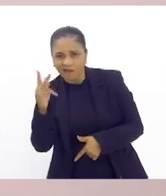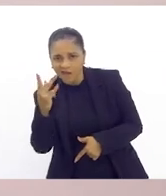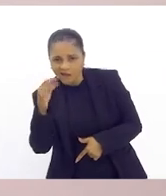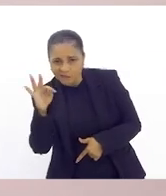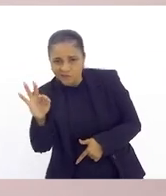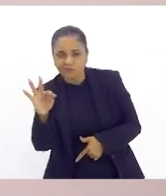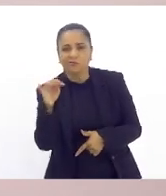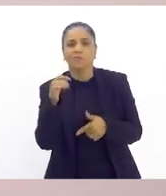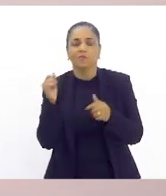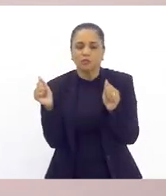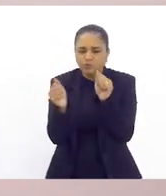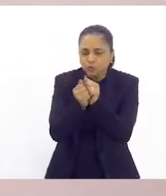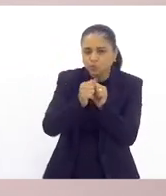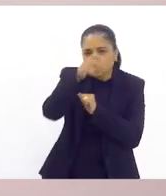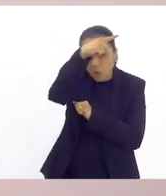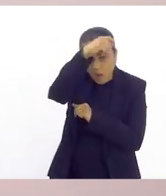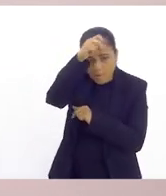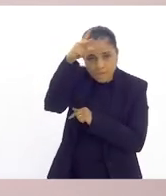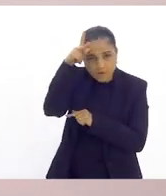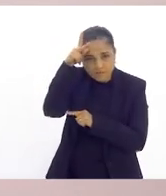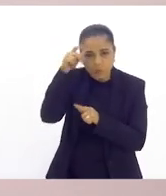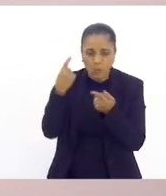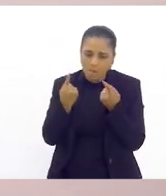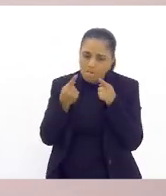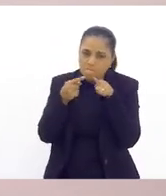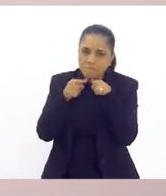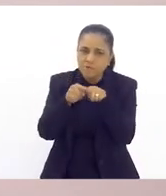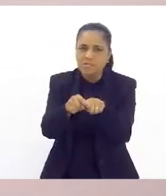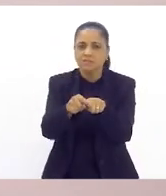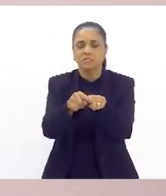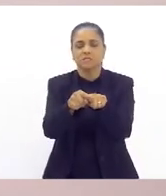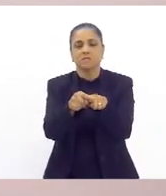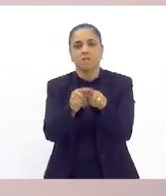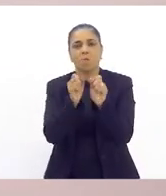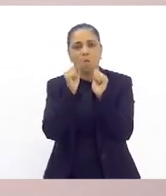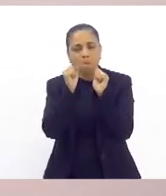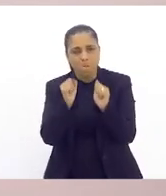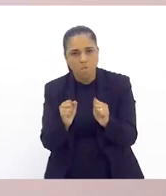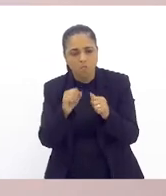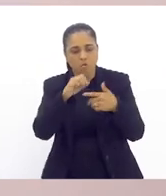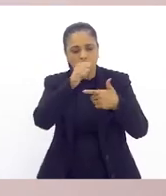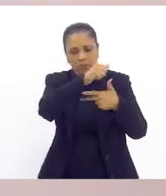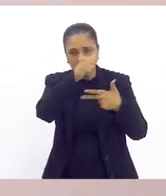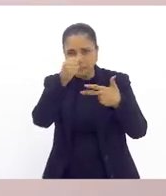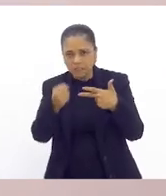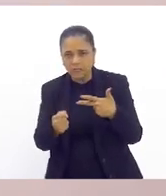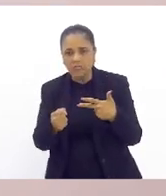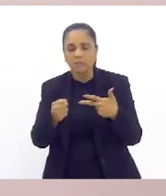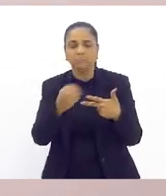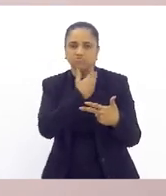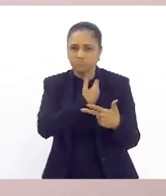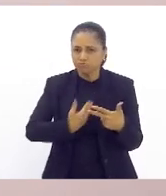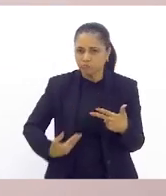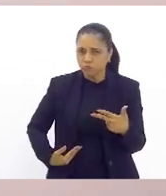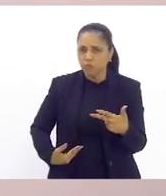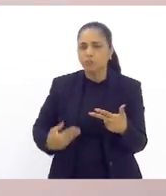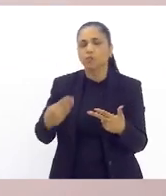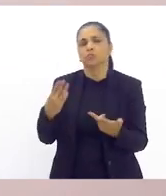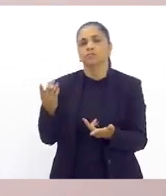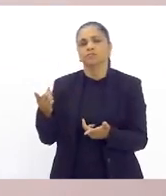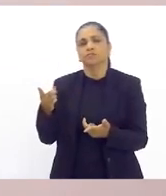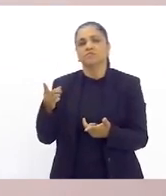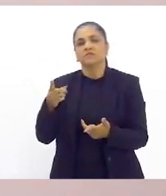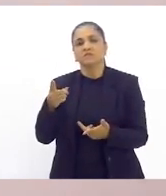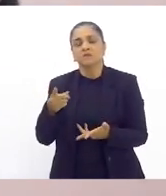junto com as prefeituras Por isso citei assim a parceria com poder público municipal que o Deputado Renato Machado citou é importantíssima para